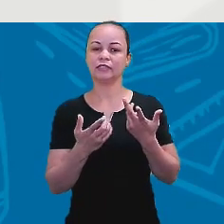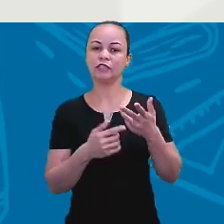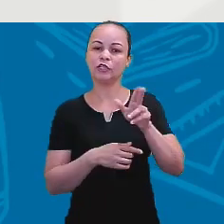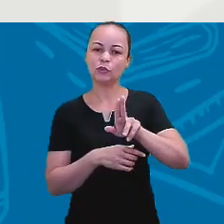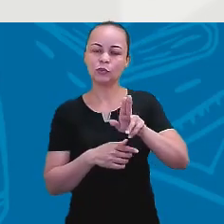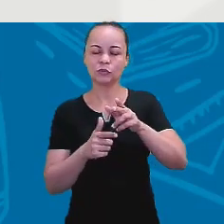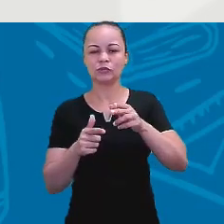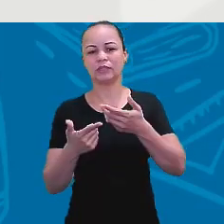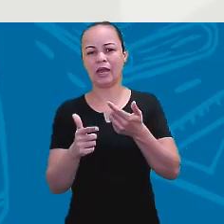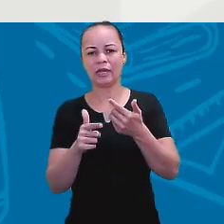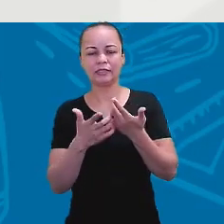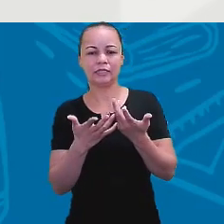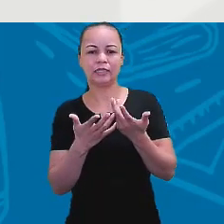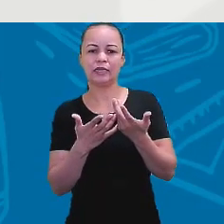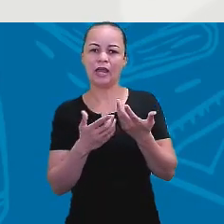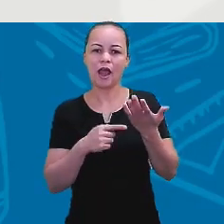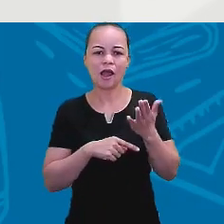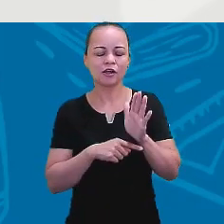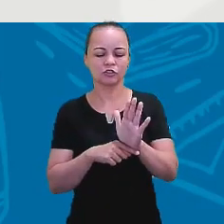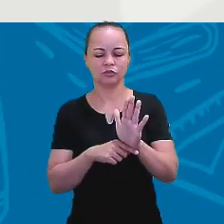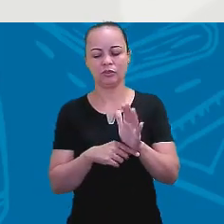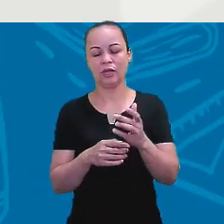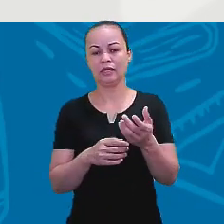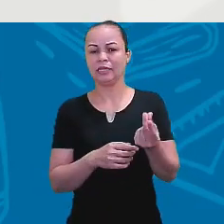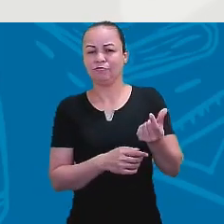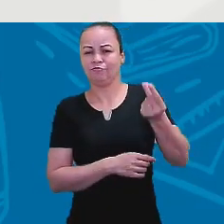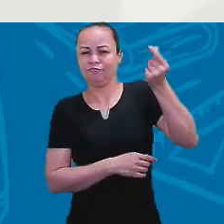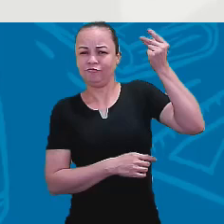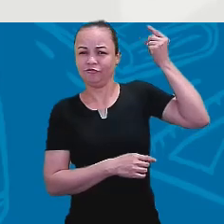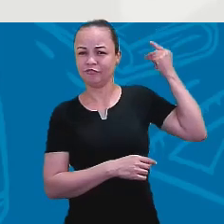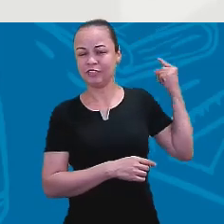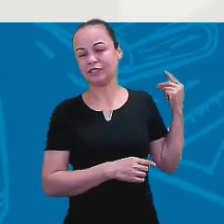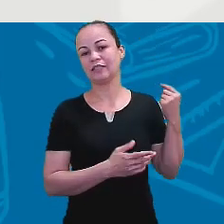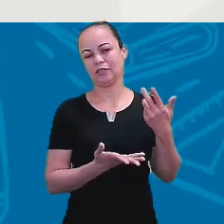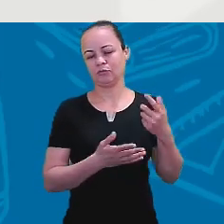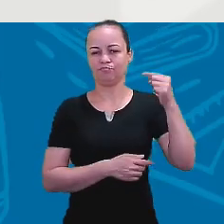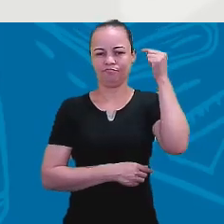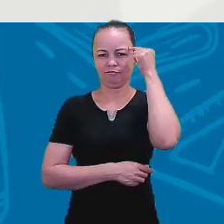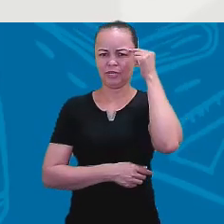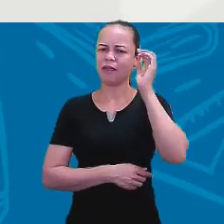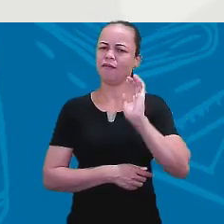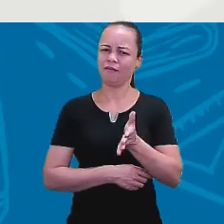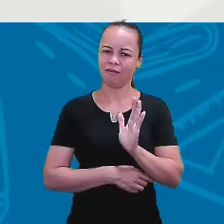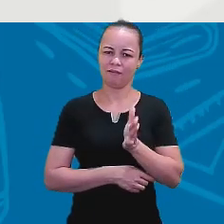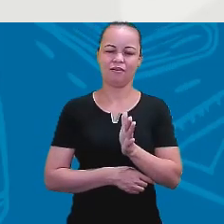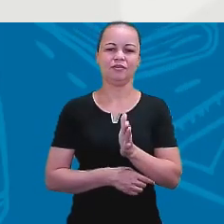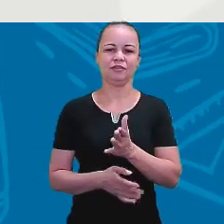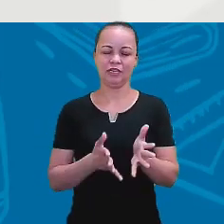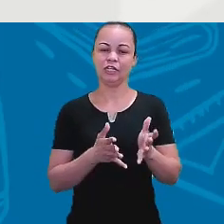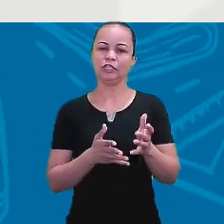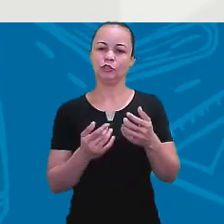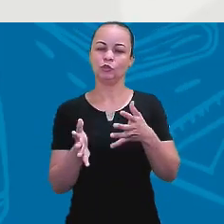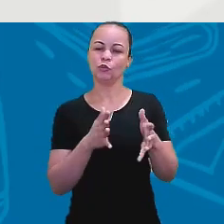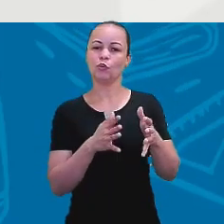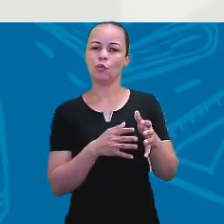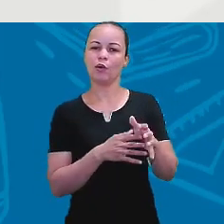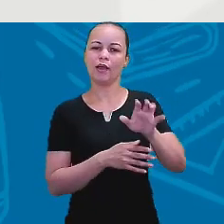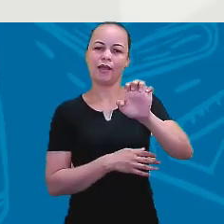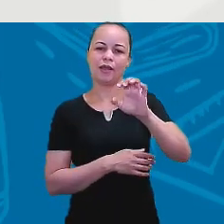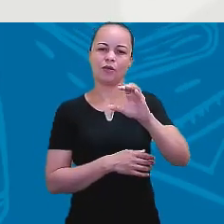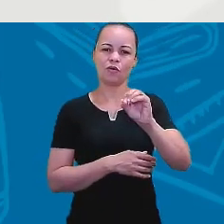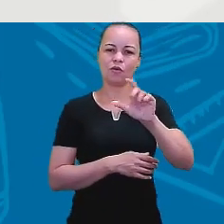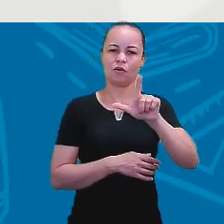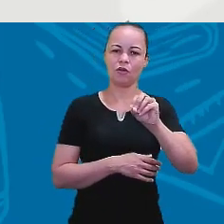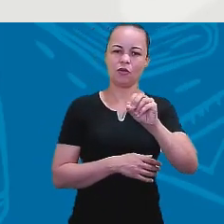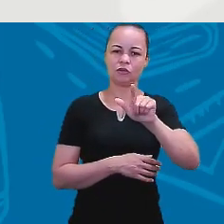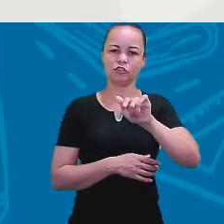tá certo? Então, desde as civilizações mais antigas, isso já era pensado. Essa ideia do ecologicamente correto, da